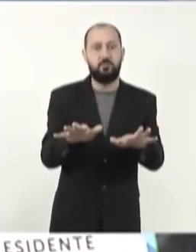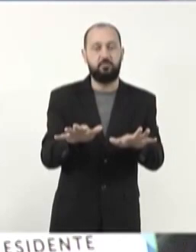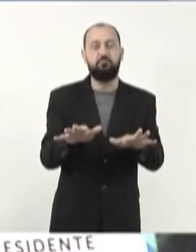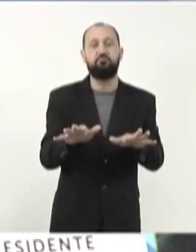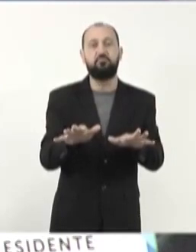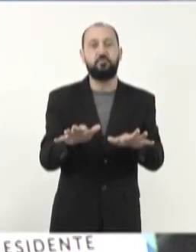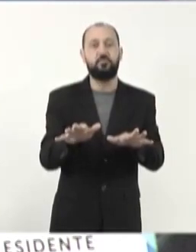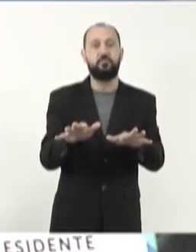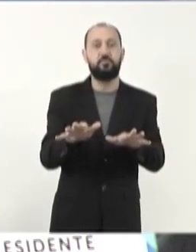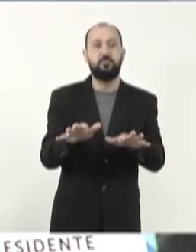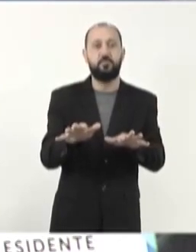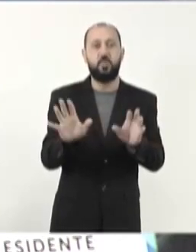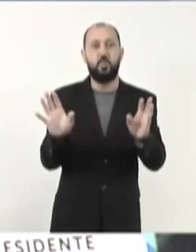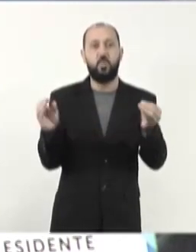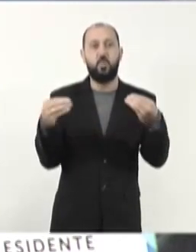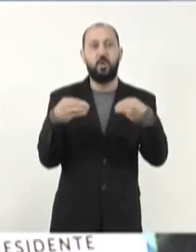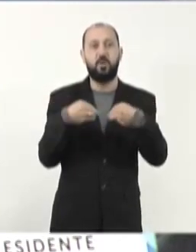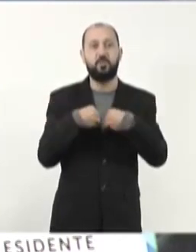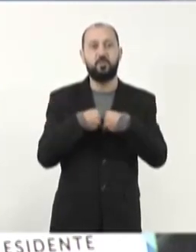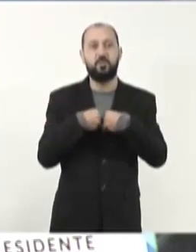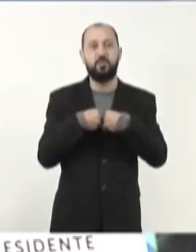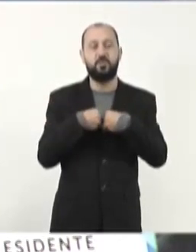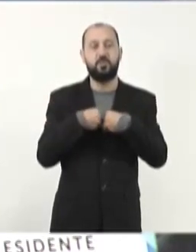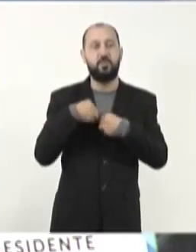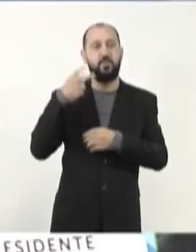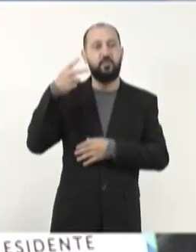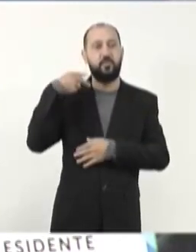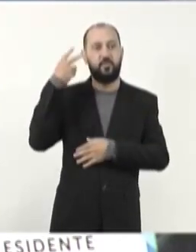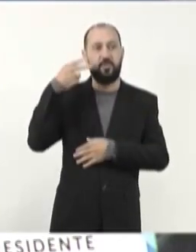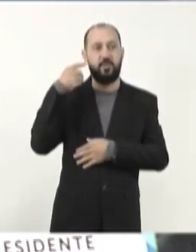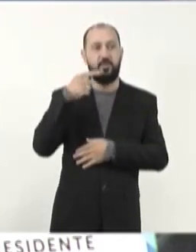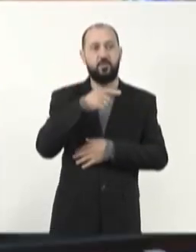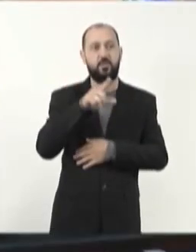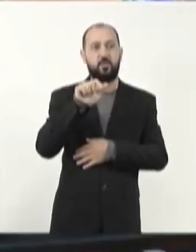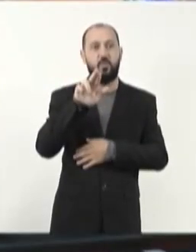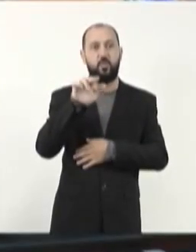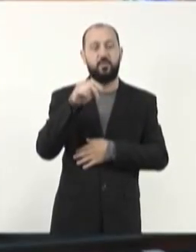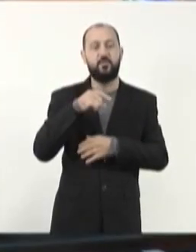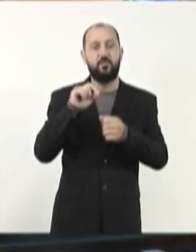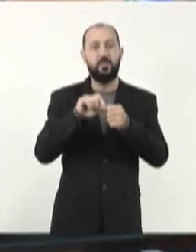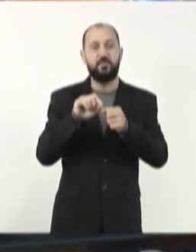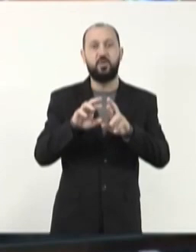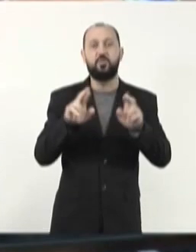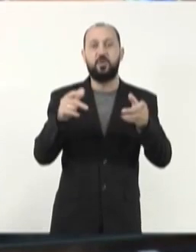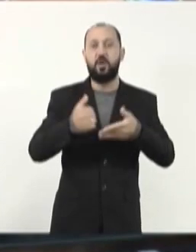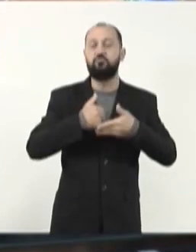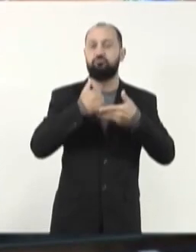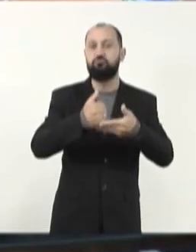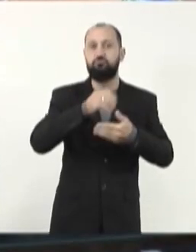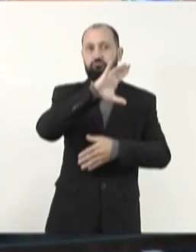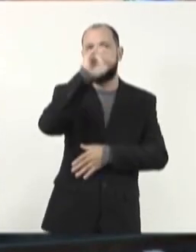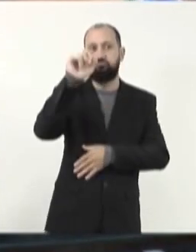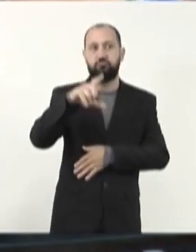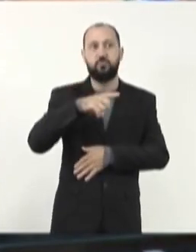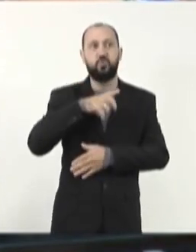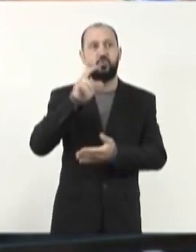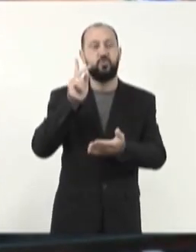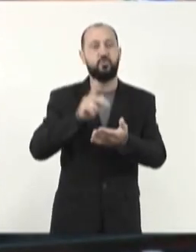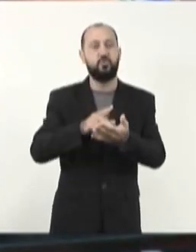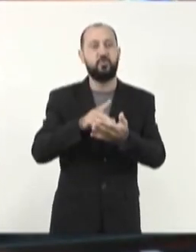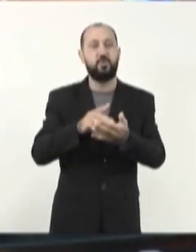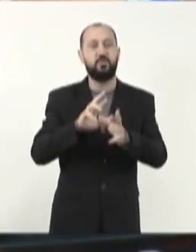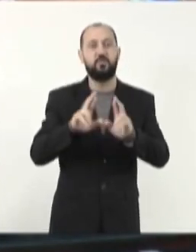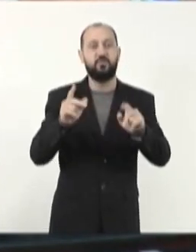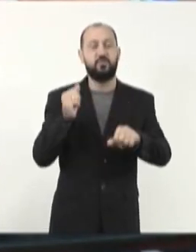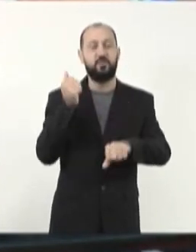social. O autista, vereadora Luísa Ribeiro, fazendo a diferença e colocando o Mato Grosso do Sul realmente em destaque